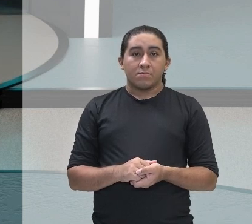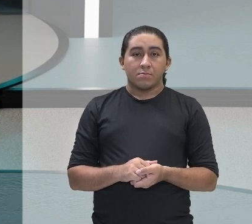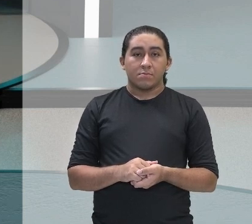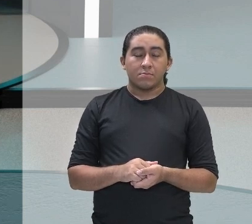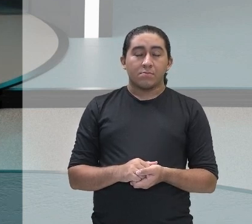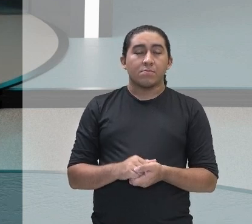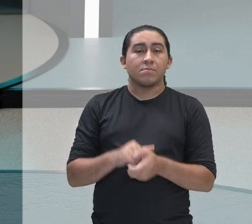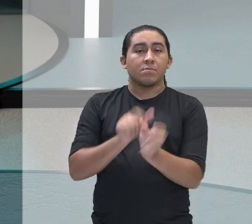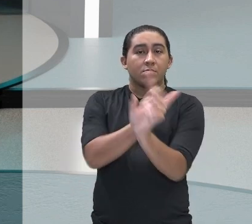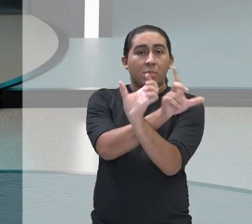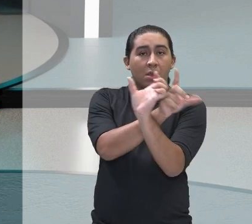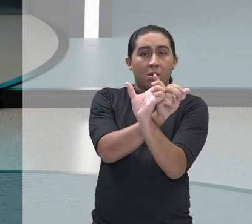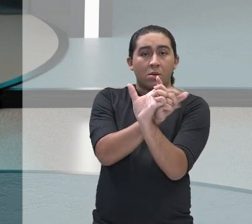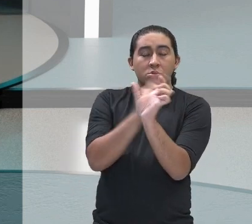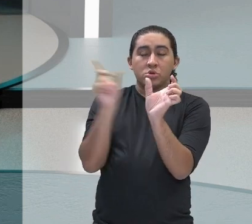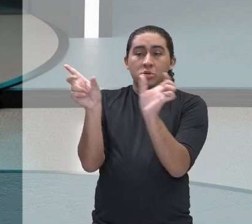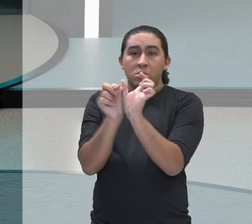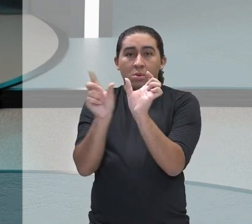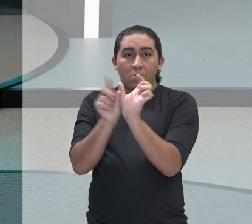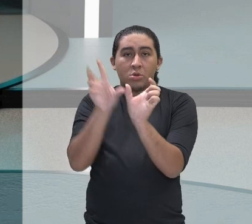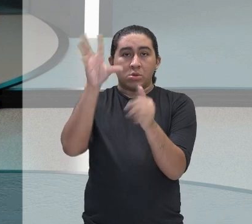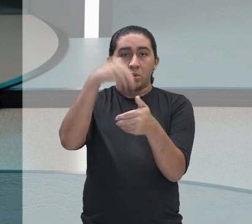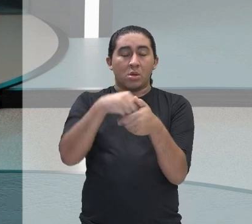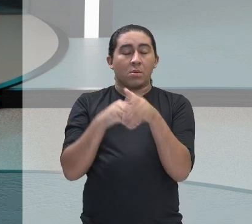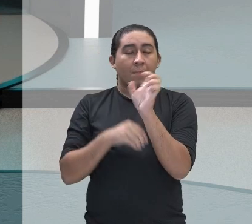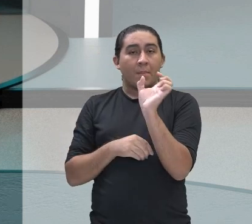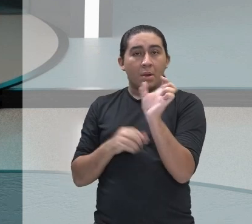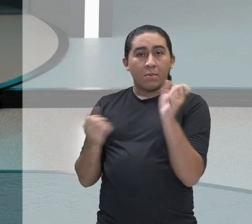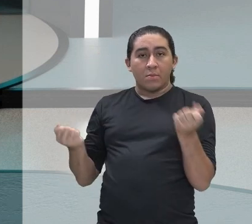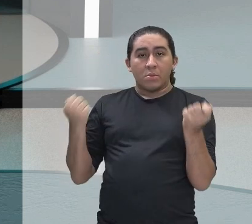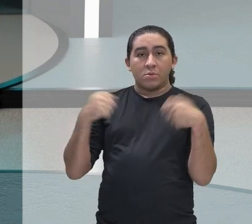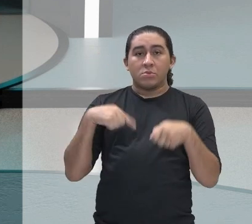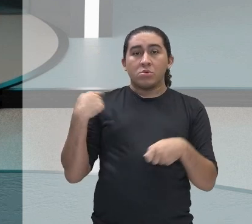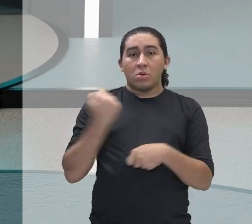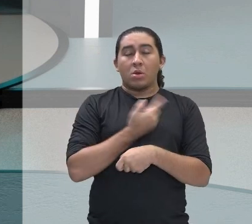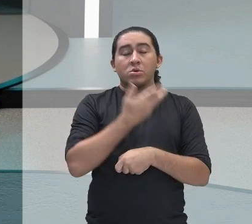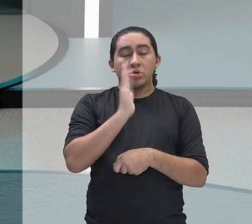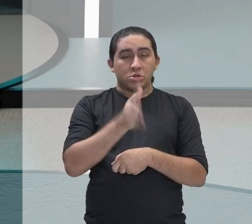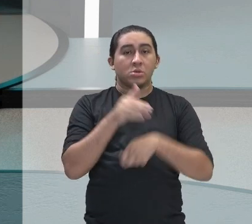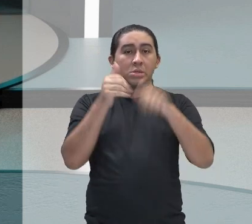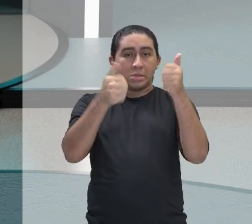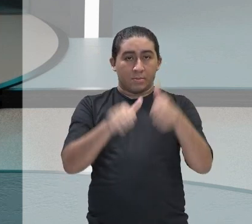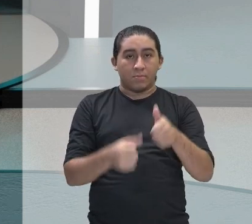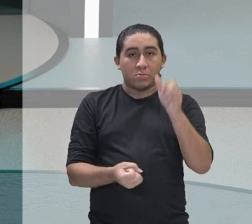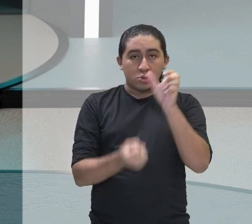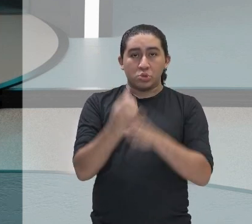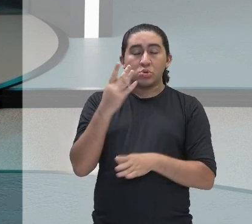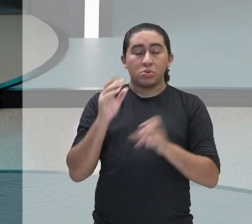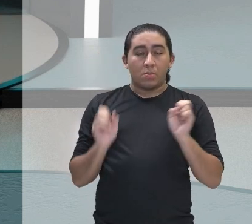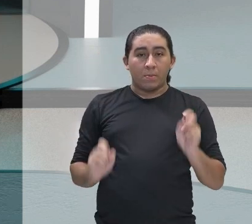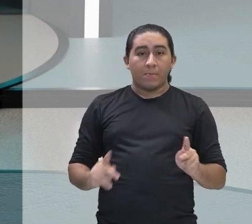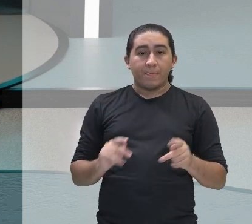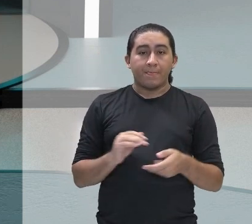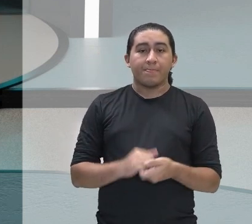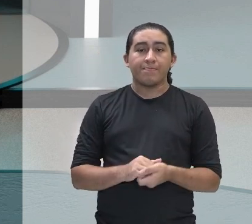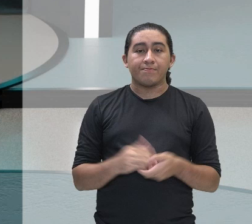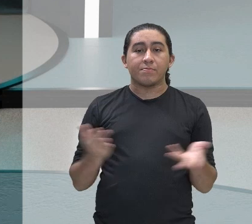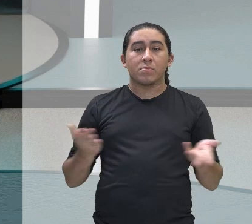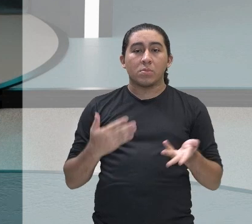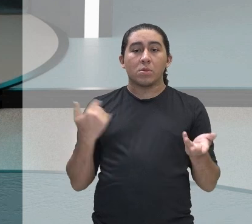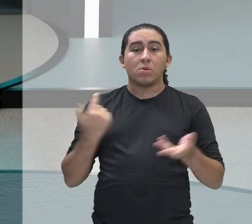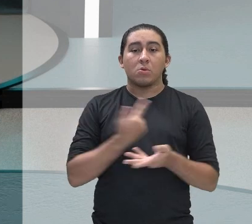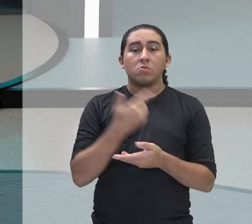e sufixo depois, em uma palavra, né, que nós já derivamos, formamos. Porque agora a gente vai